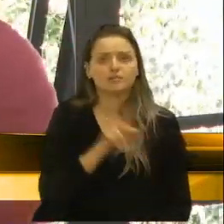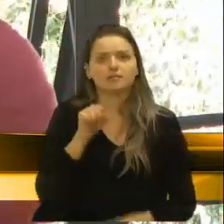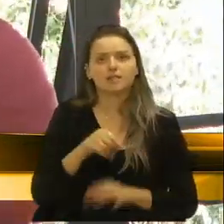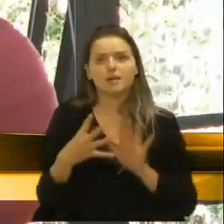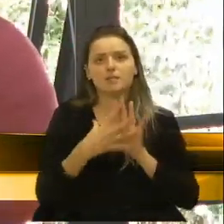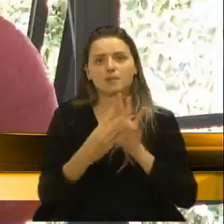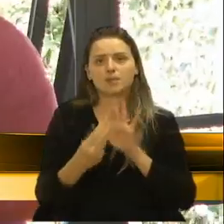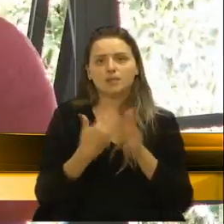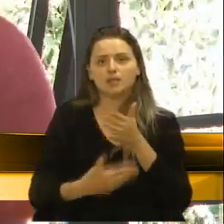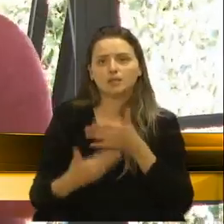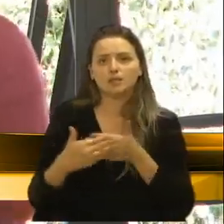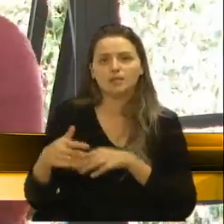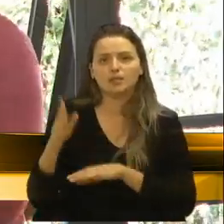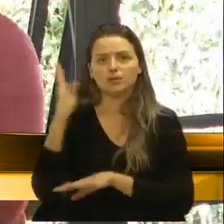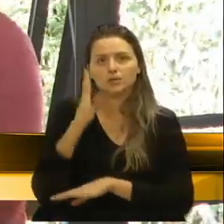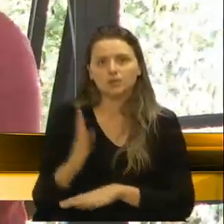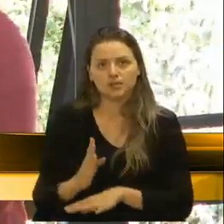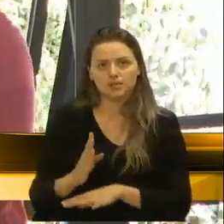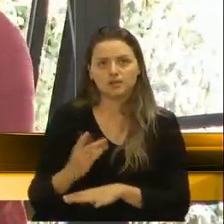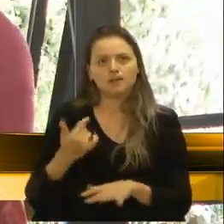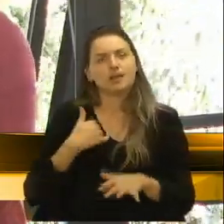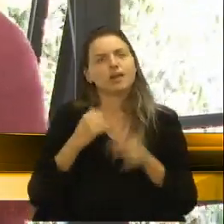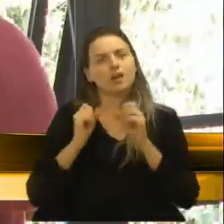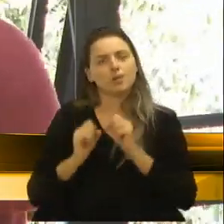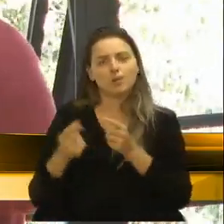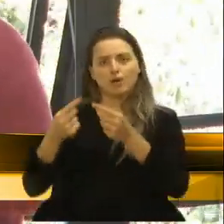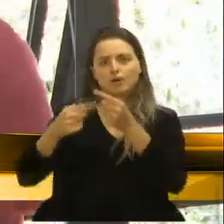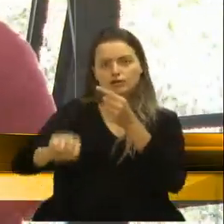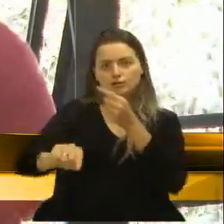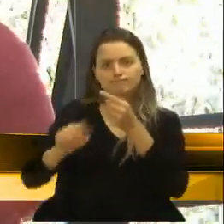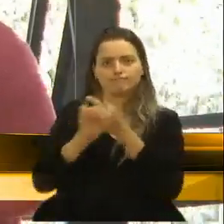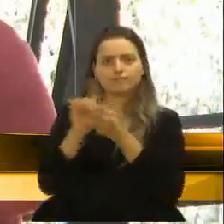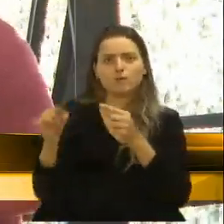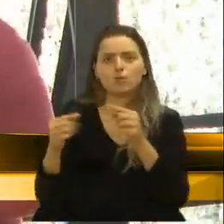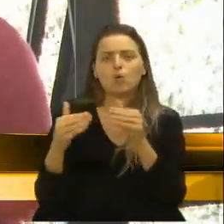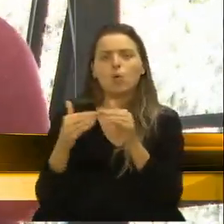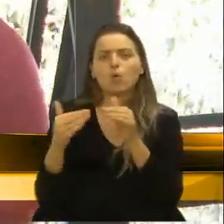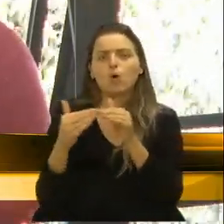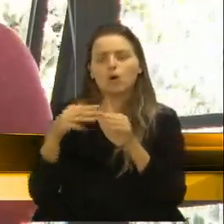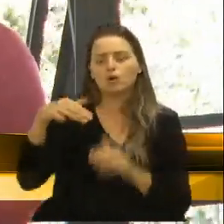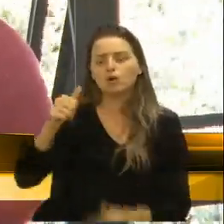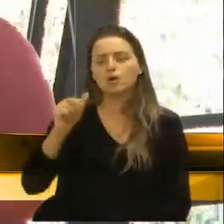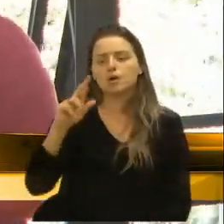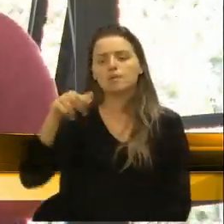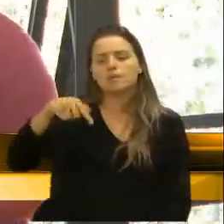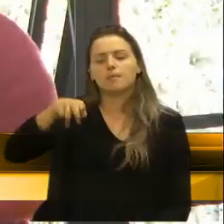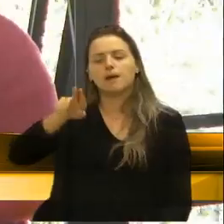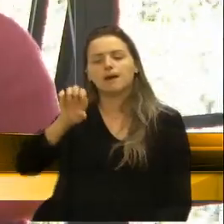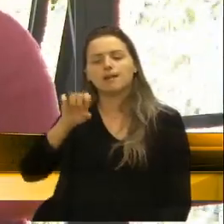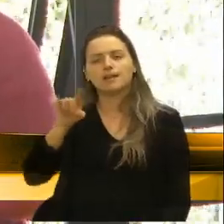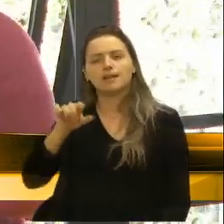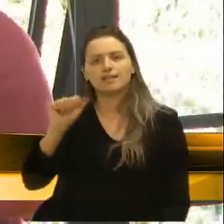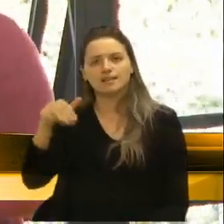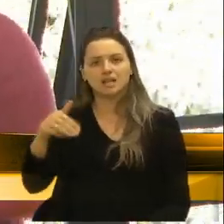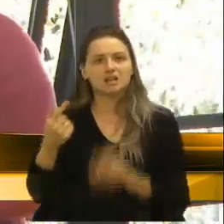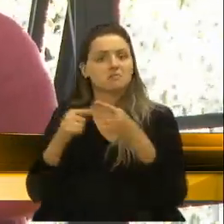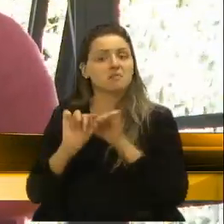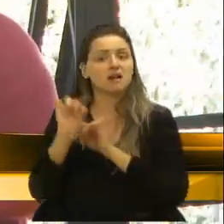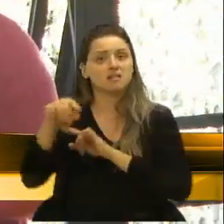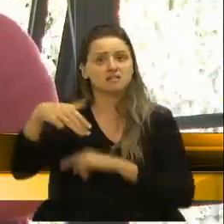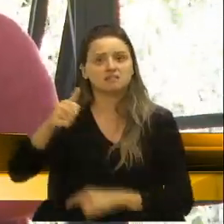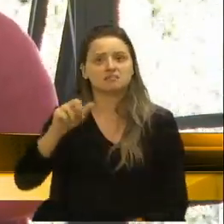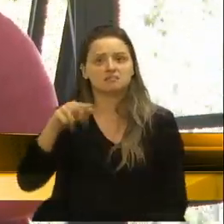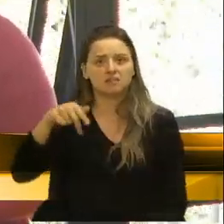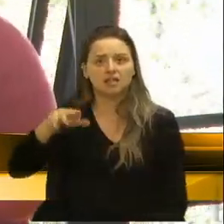Brasil. Posso ter minha divergência política com o Marquesan, e tenho, mas a forma como está conduzindo Porto Alegre tem sido referência no